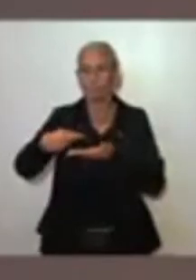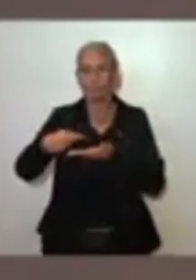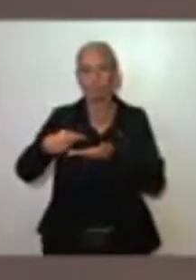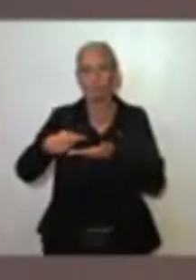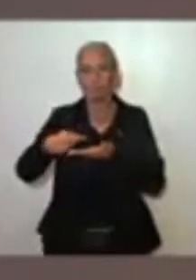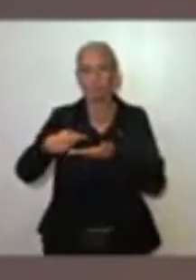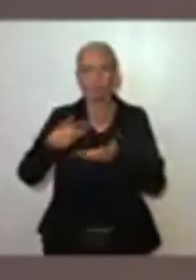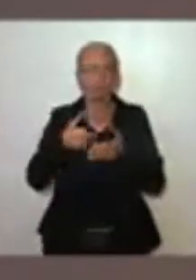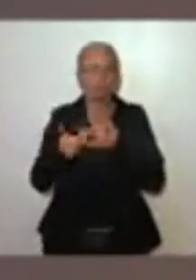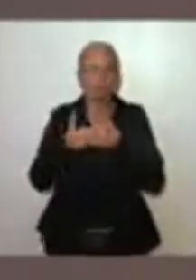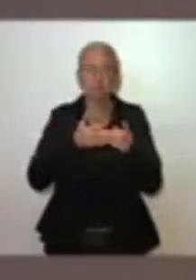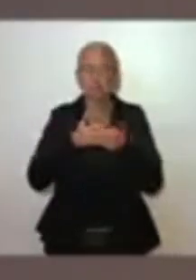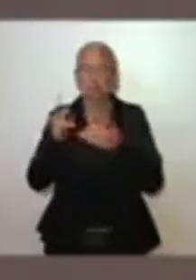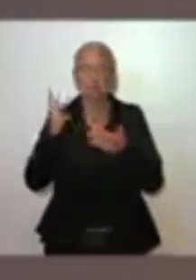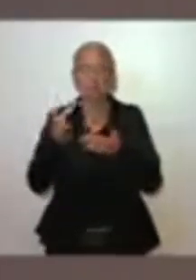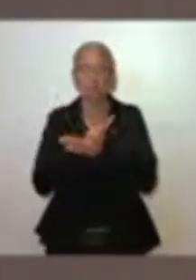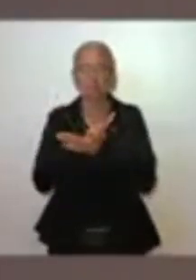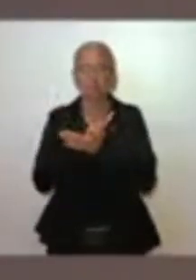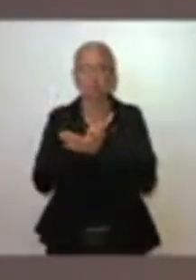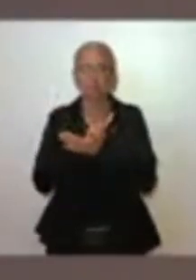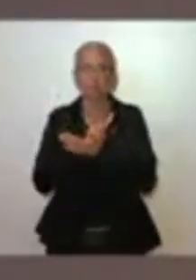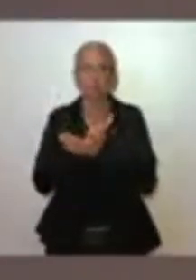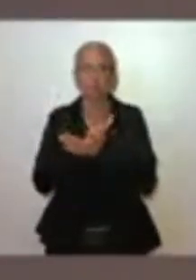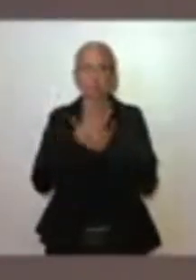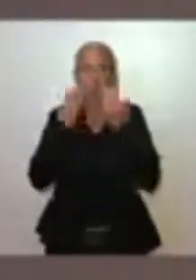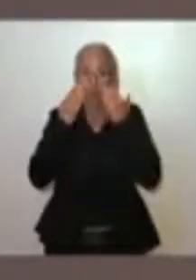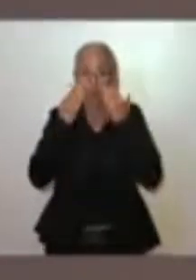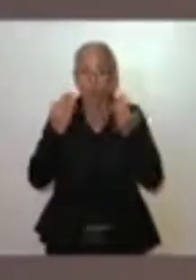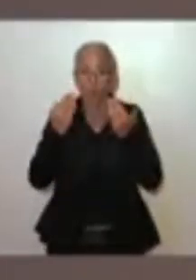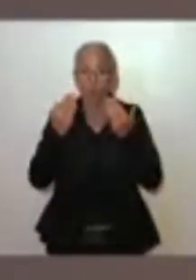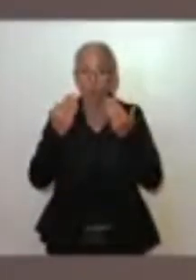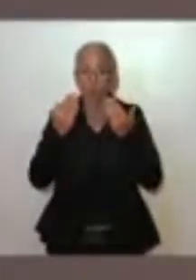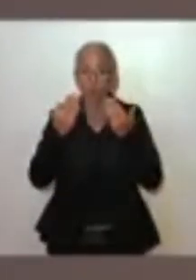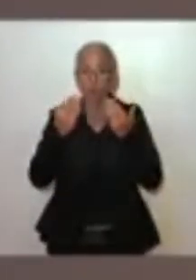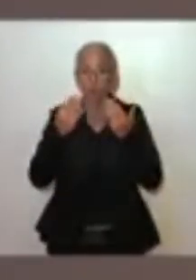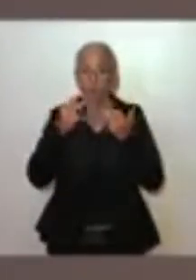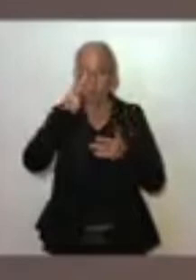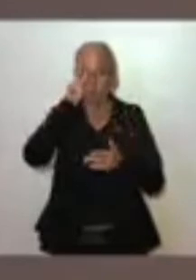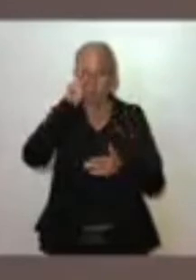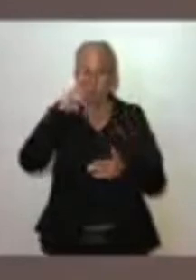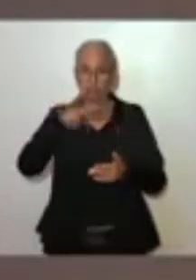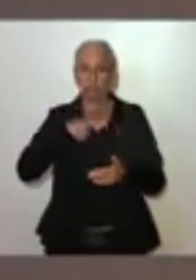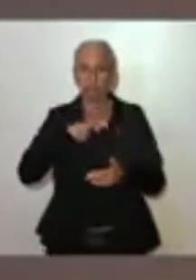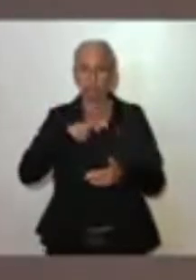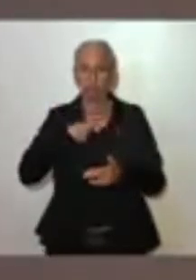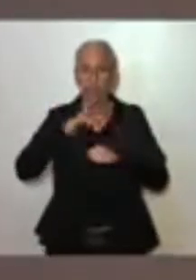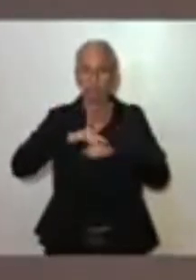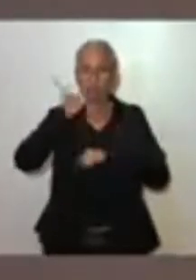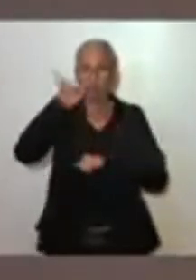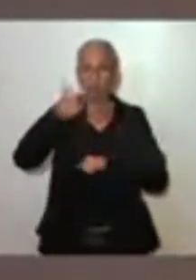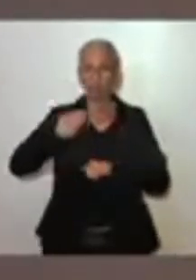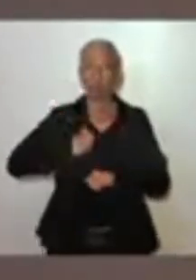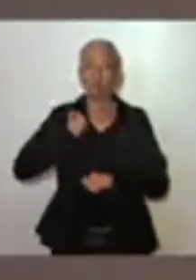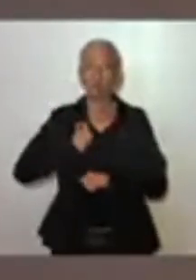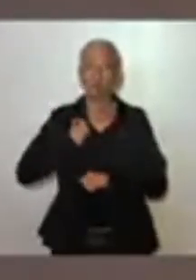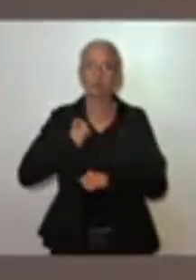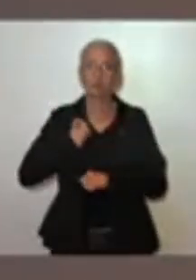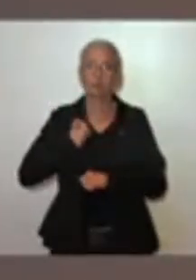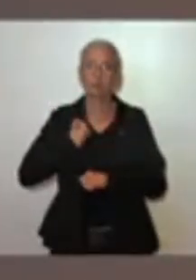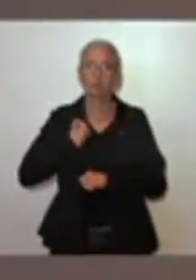o que esteja acontecendo à sua volta faça você o melhor papel que puder